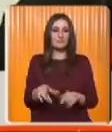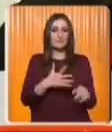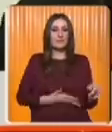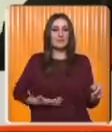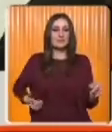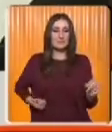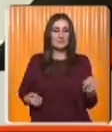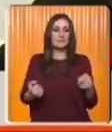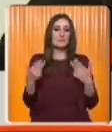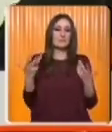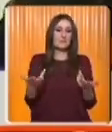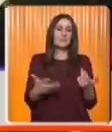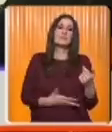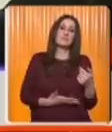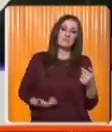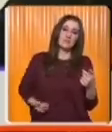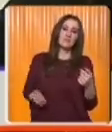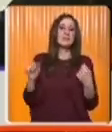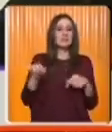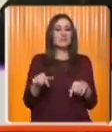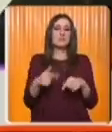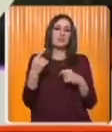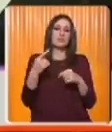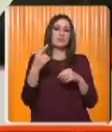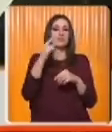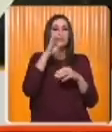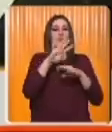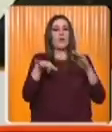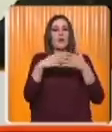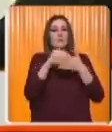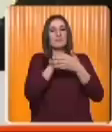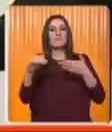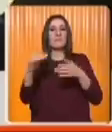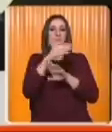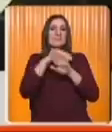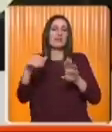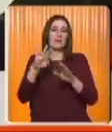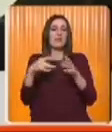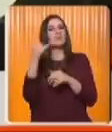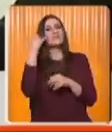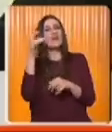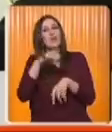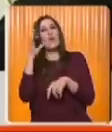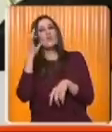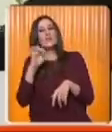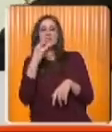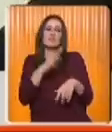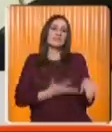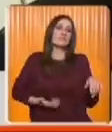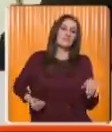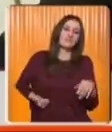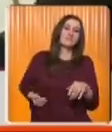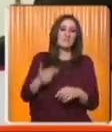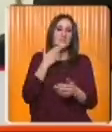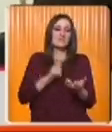desempregada? Aguardamente estou, mas tenho um part-time que... Trabalhava num hotel. Exatamente. Eu liguei para o hotel e disseram-me que estava desempregada.